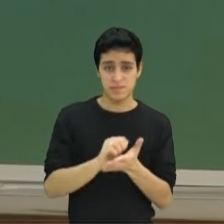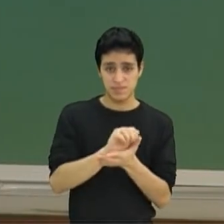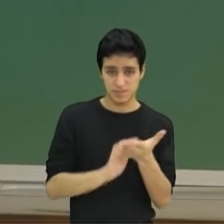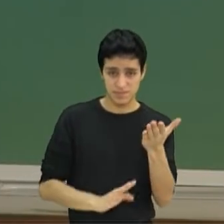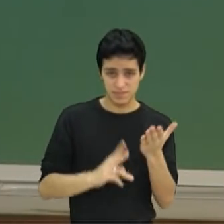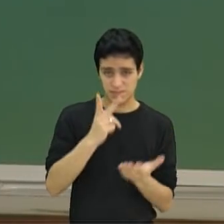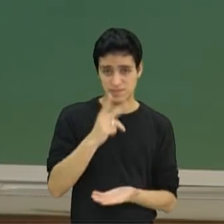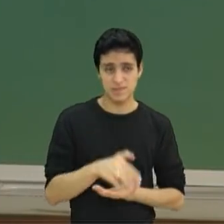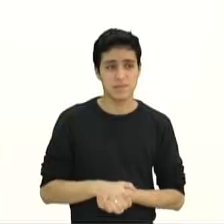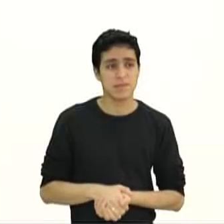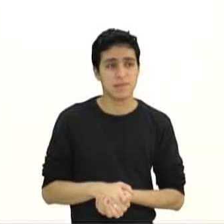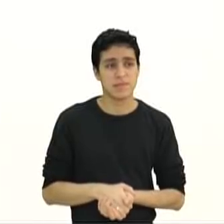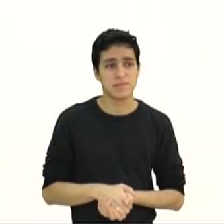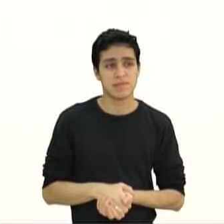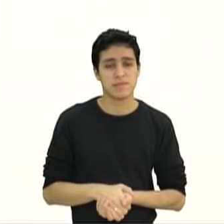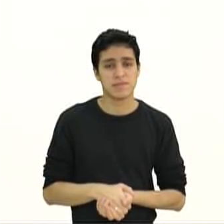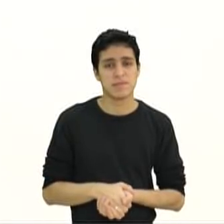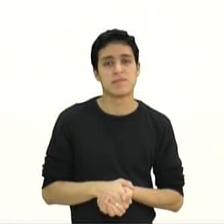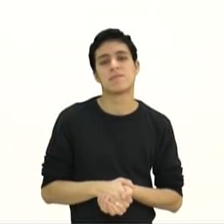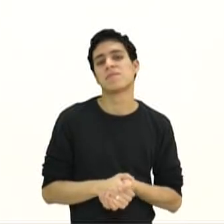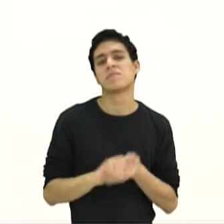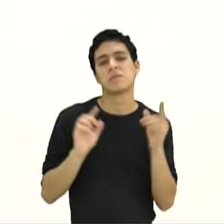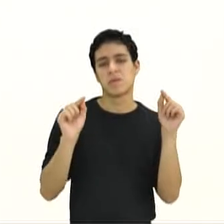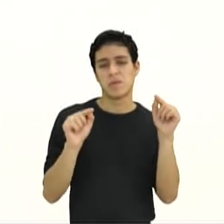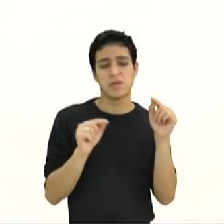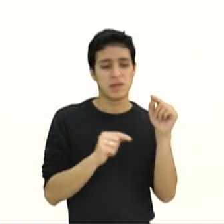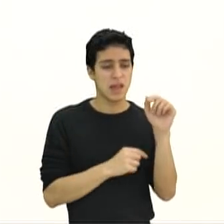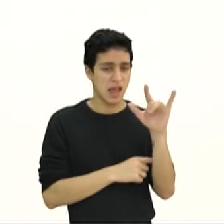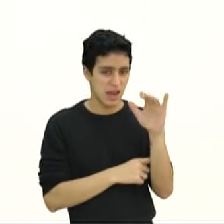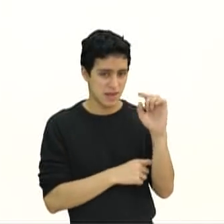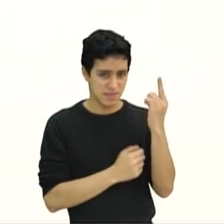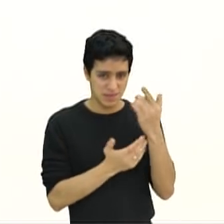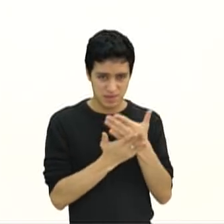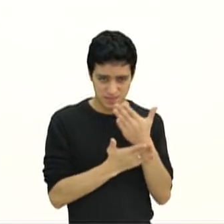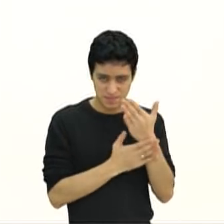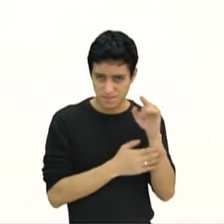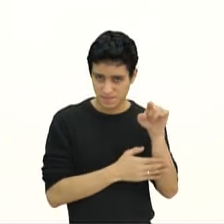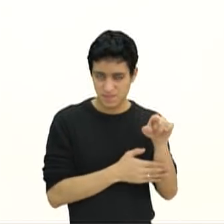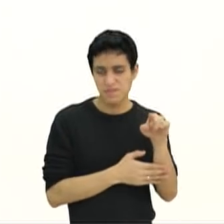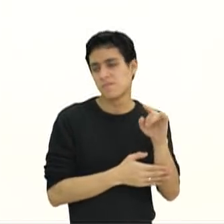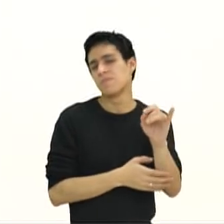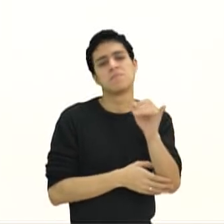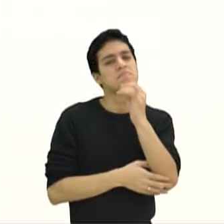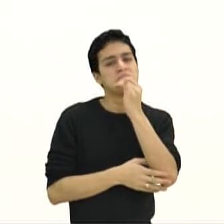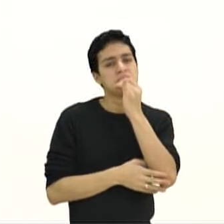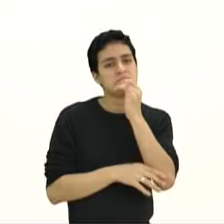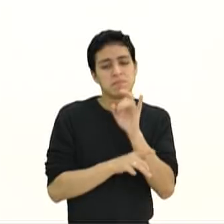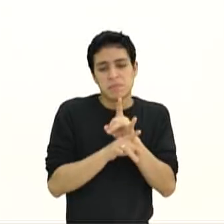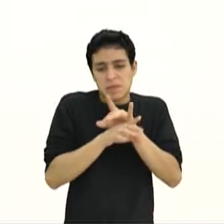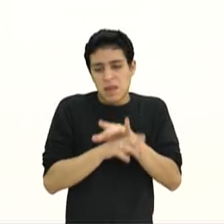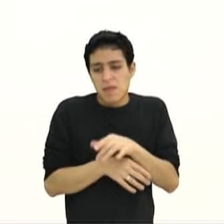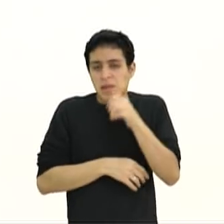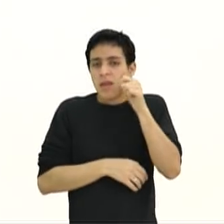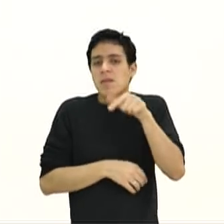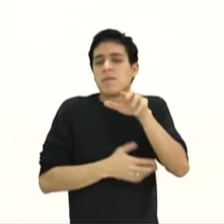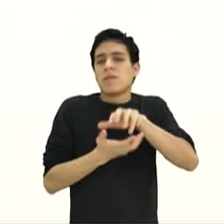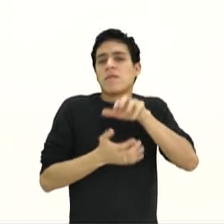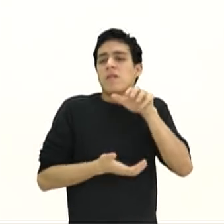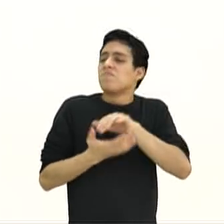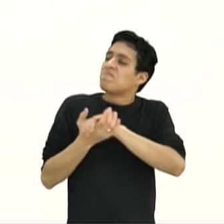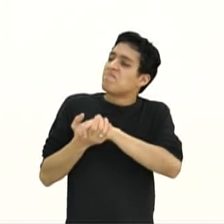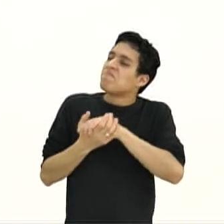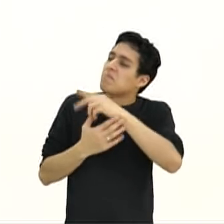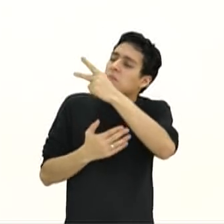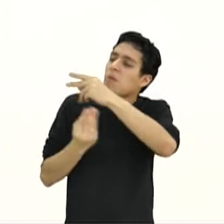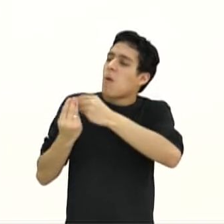Exercício de número 3. Em Alice, o primeiro livro, por exemplo, termina com a irmã mais velha elogiando